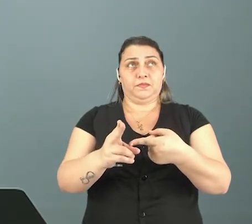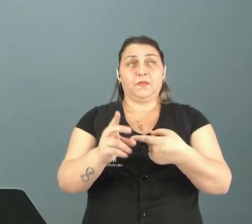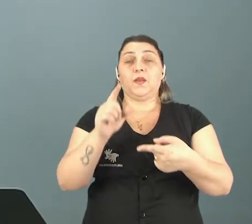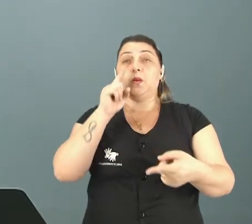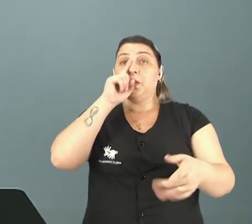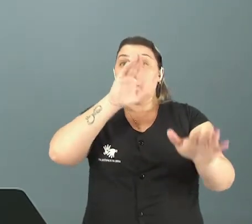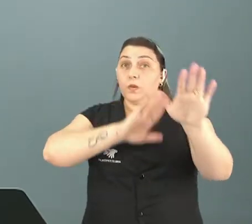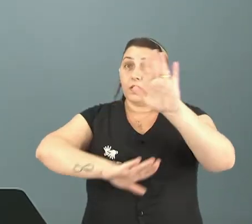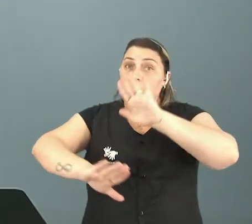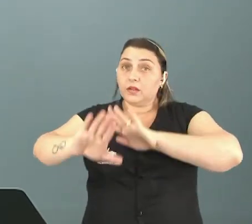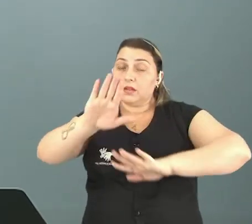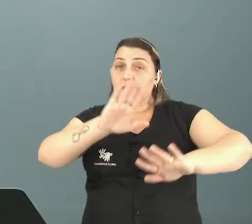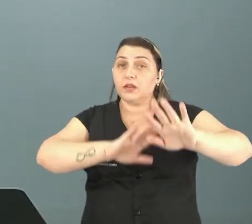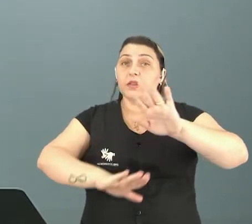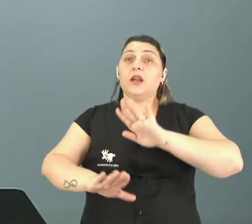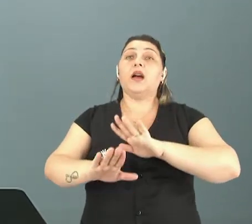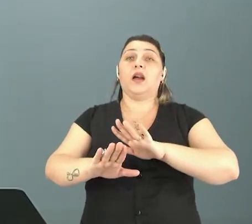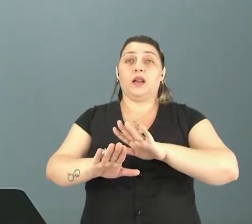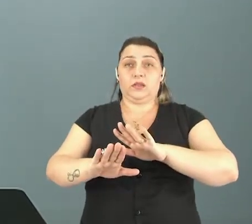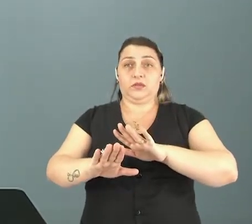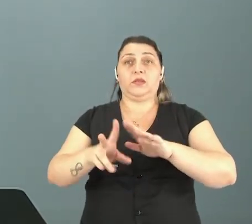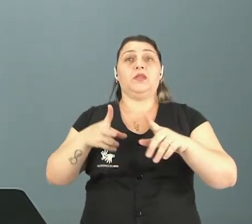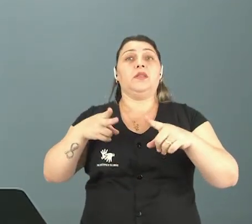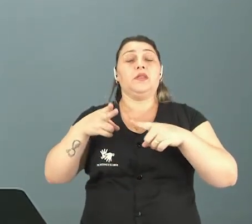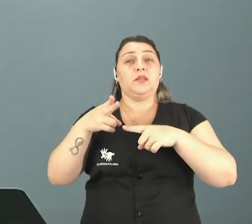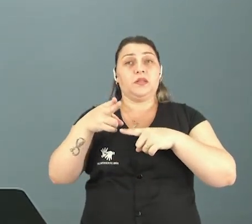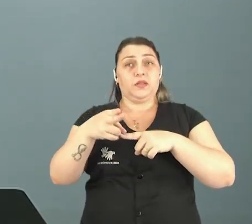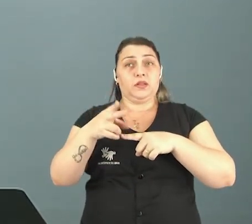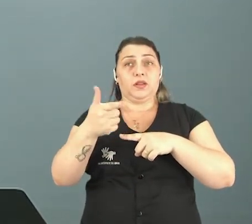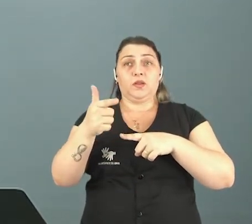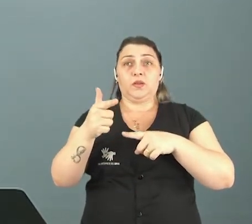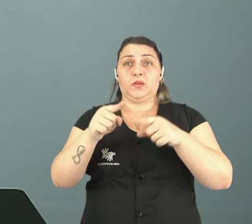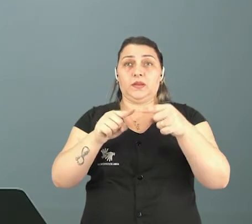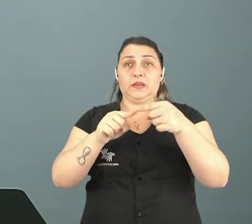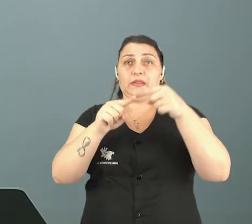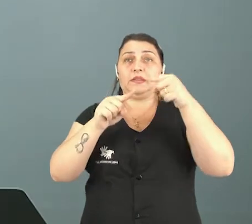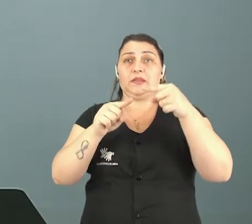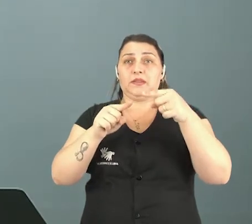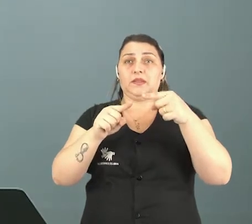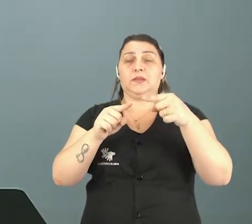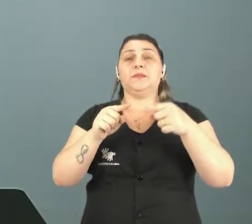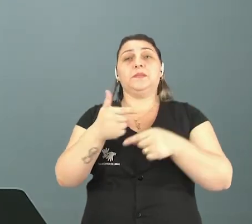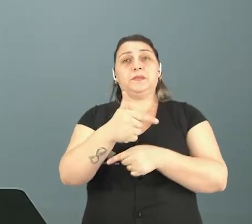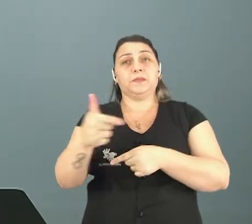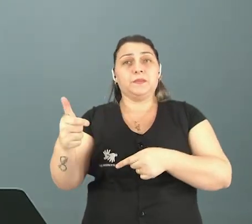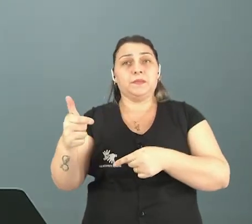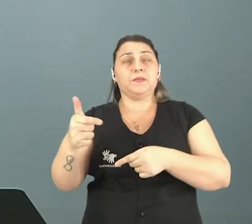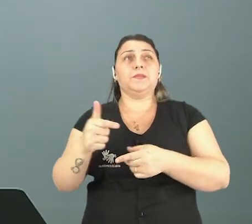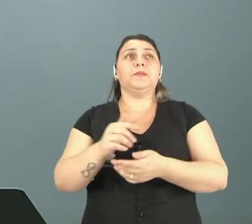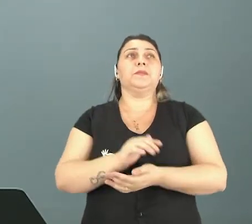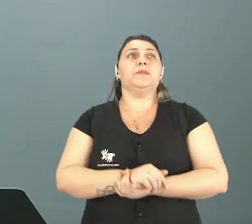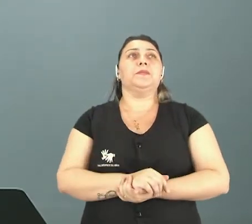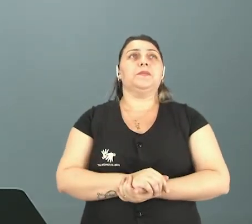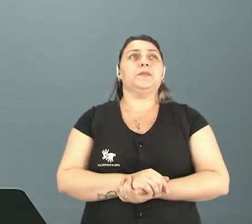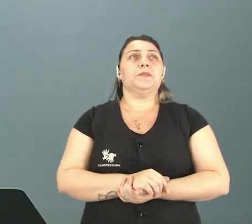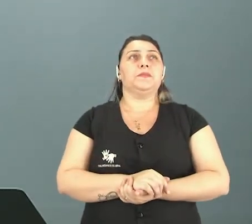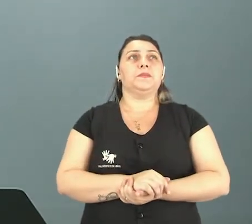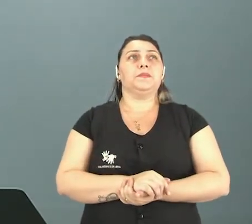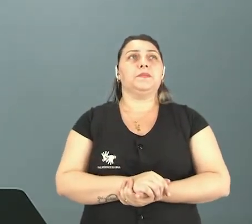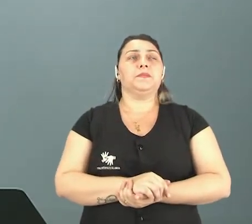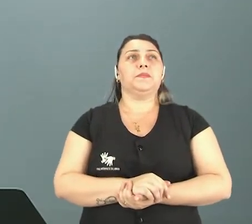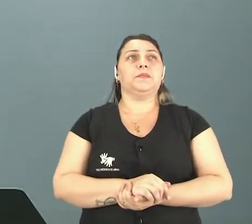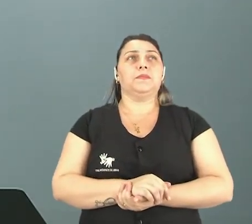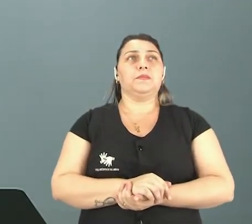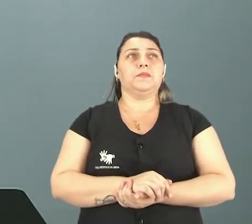Cuidado quando vocês forem trabalhar com tesoura. Trabalhe sempre com uma sem ponta, tá bom? Para não machucar ninguém, nem